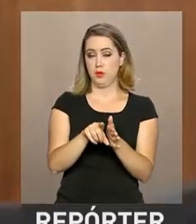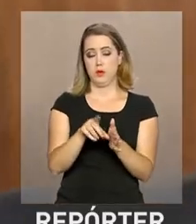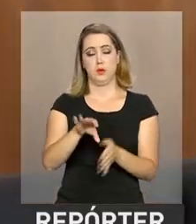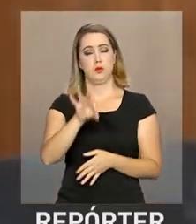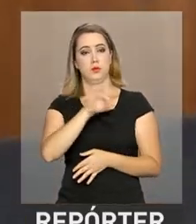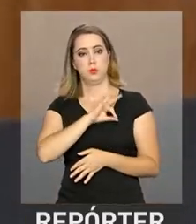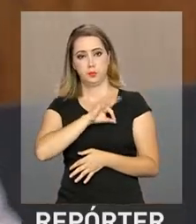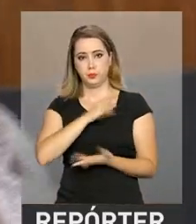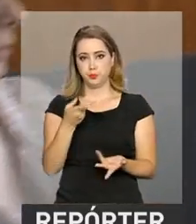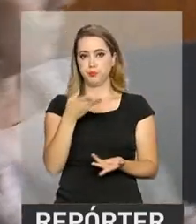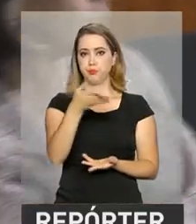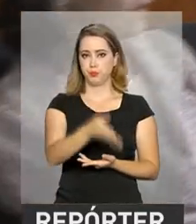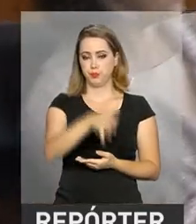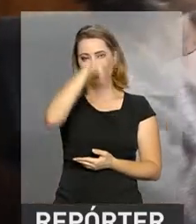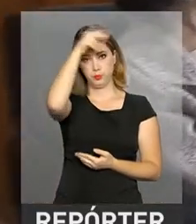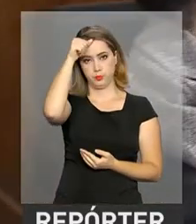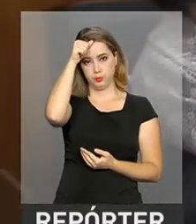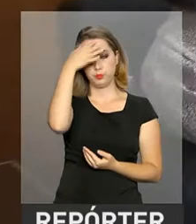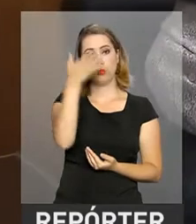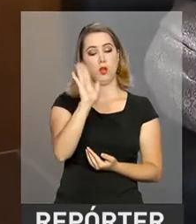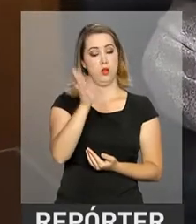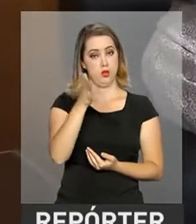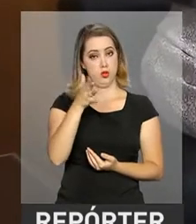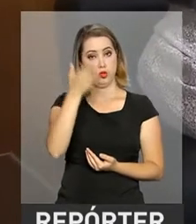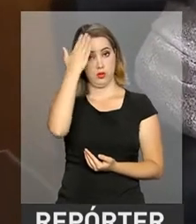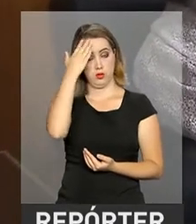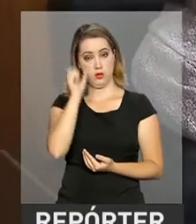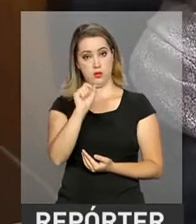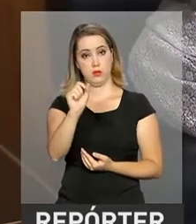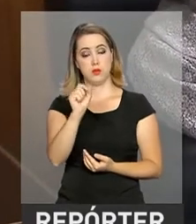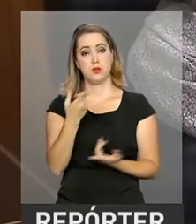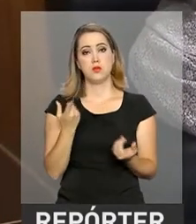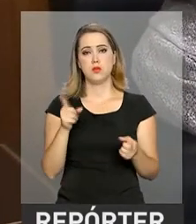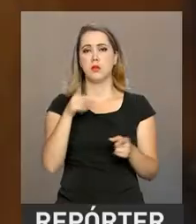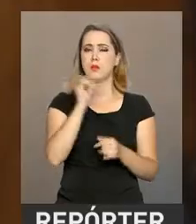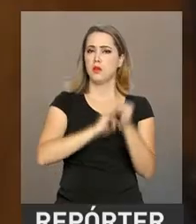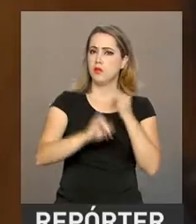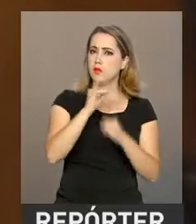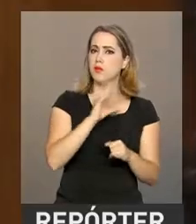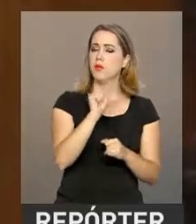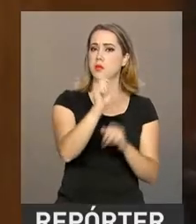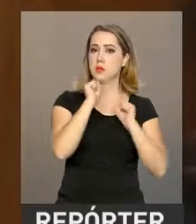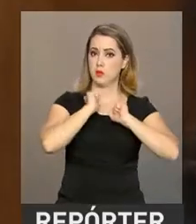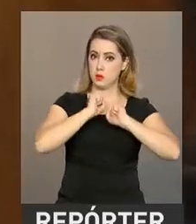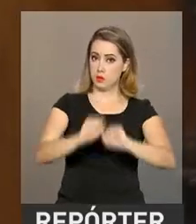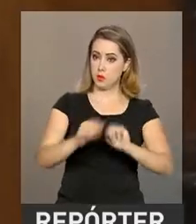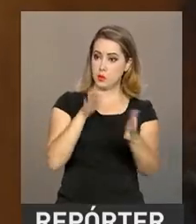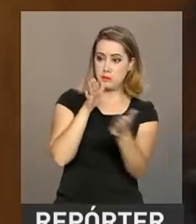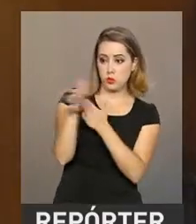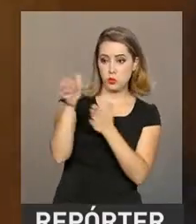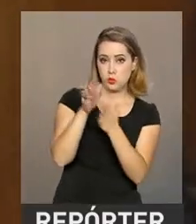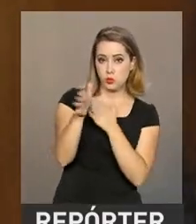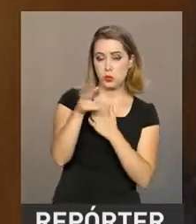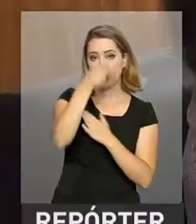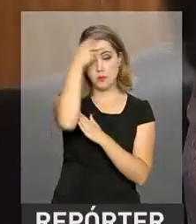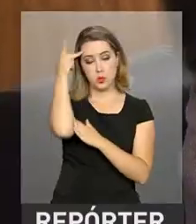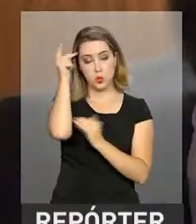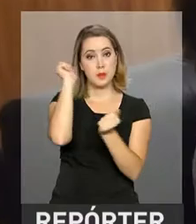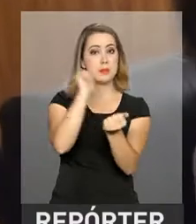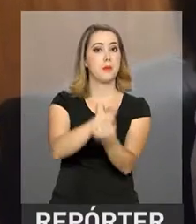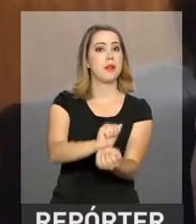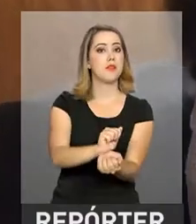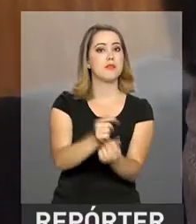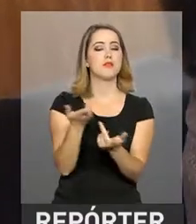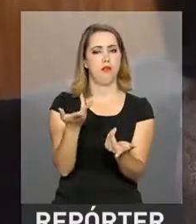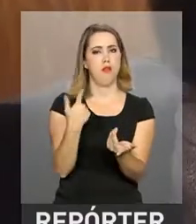governo do amazonas disse que recebeu da inteligência estadual informações sobre a possibilidade de fuga de presos e tomou as medidas